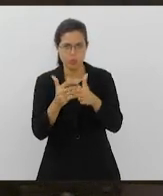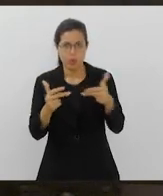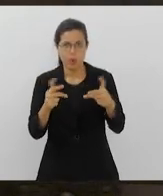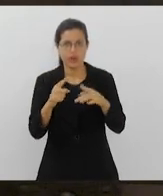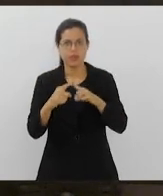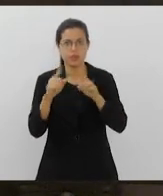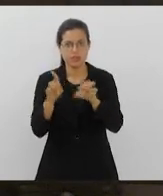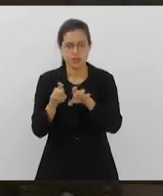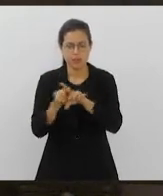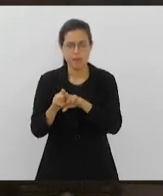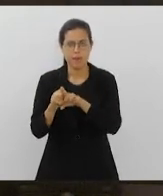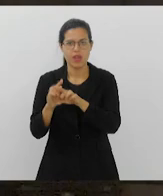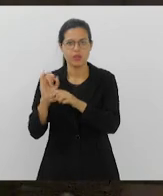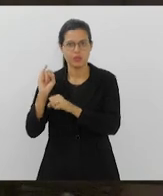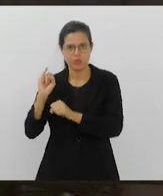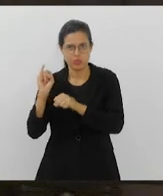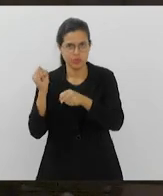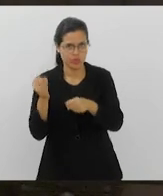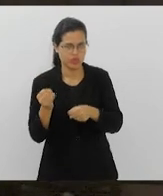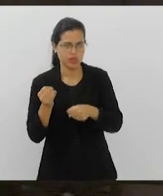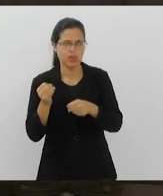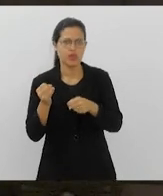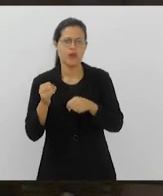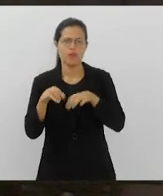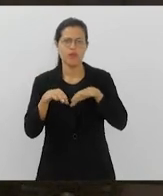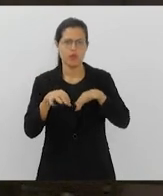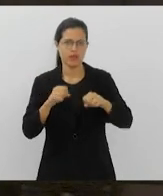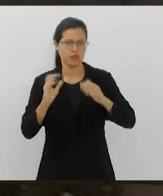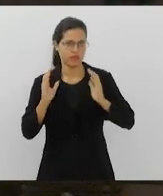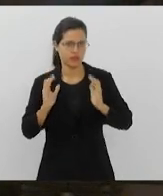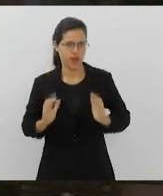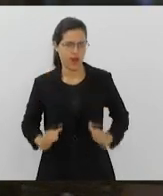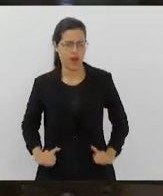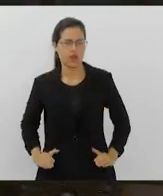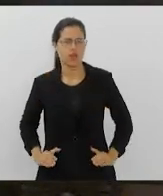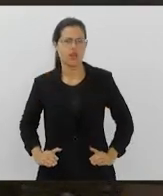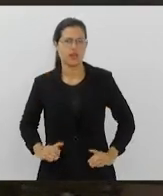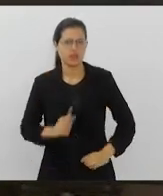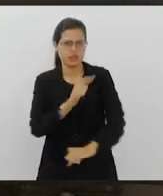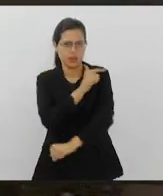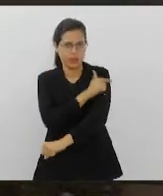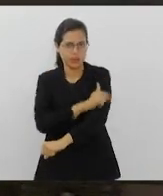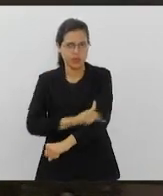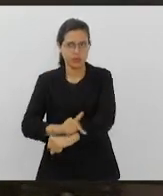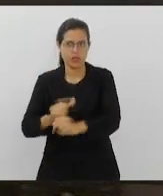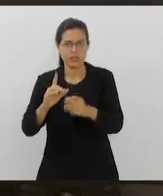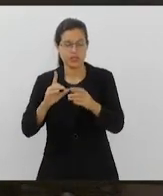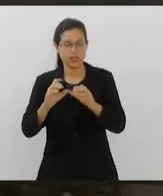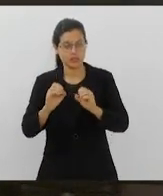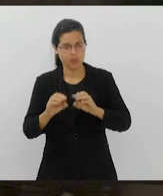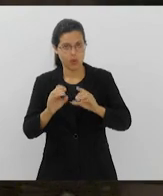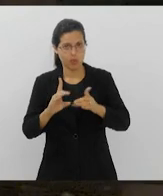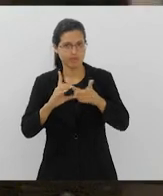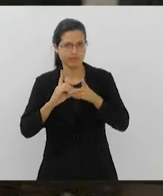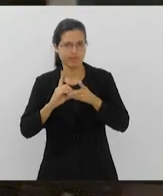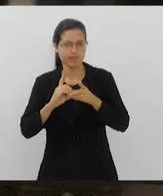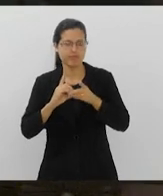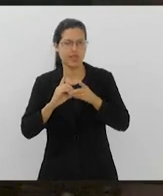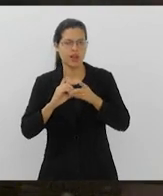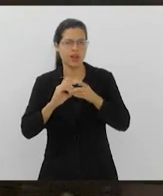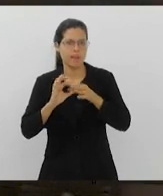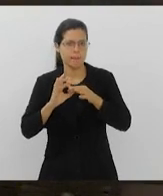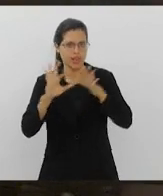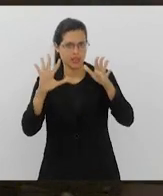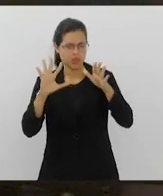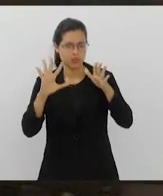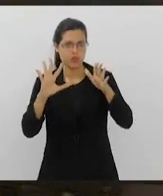do caráter, da disciplina, e que contribui para uma educação emancipadora, senador Arthur Virgílio. Mas, sobretudo, de